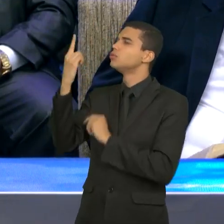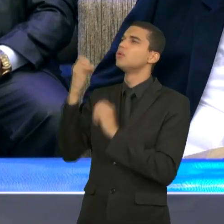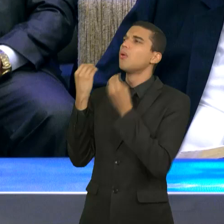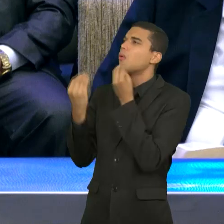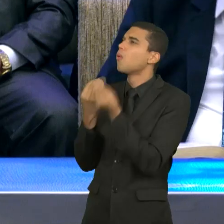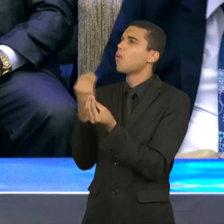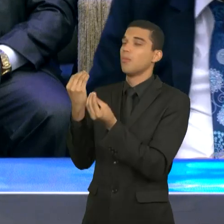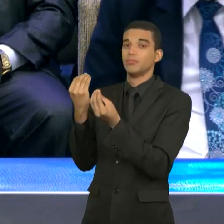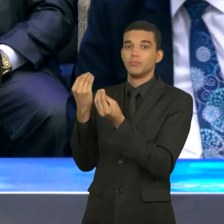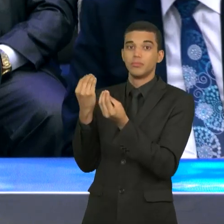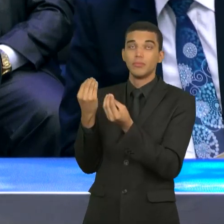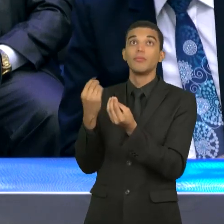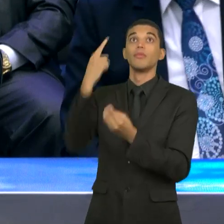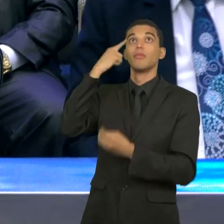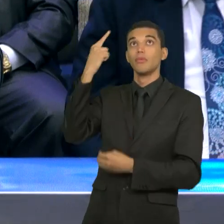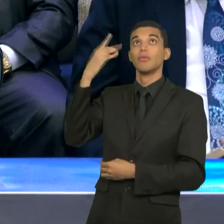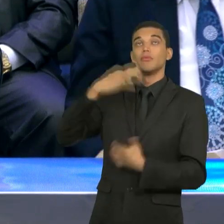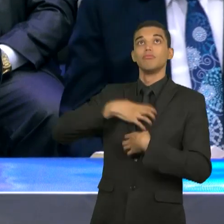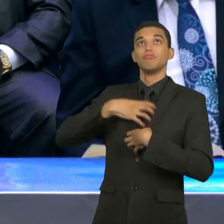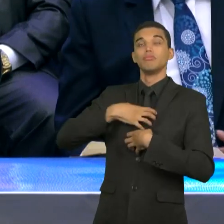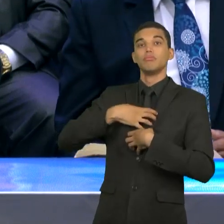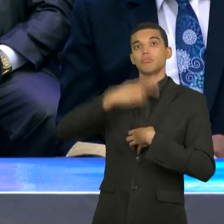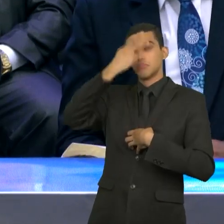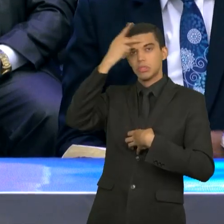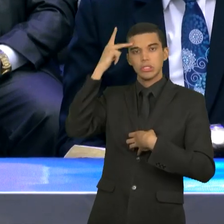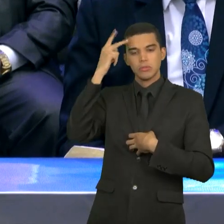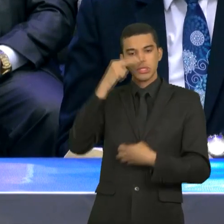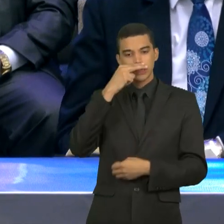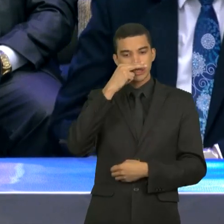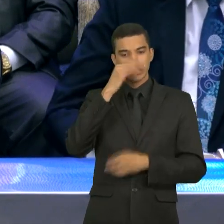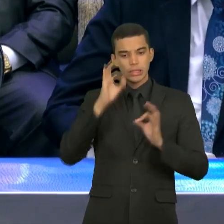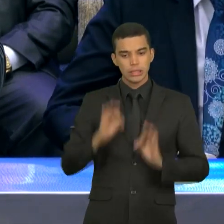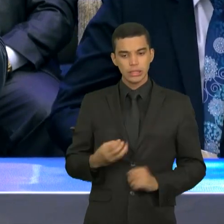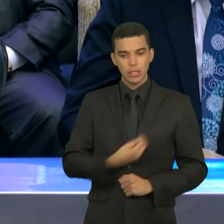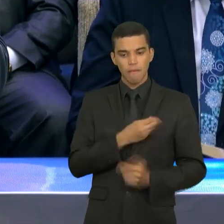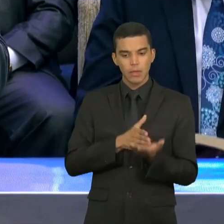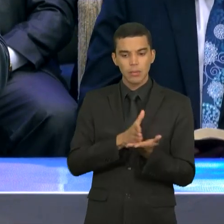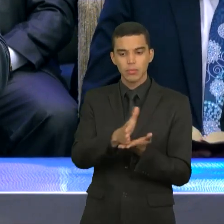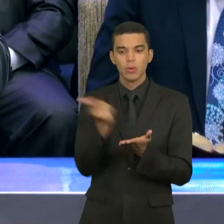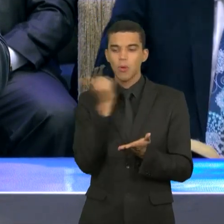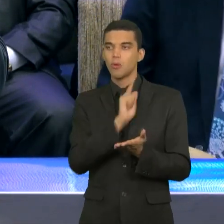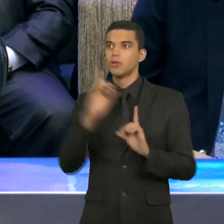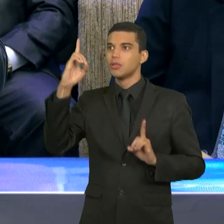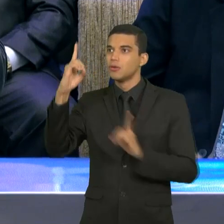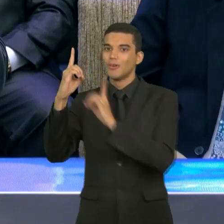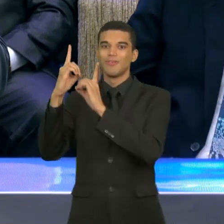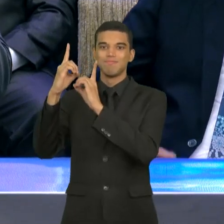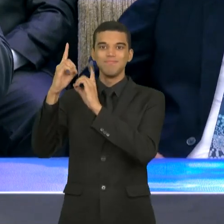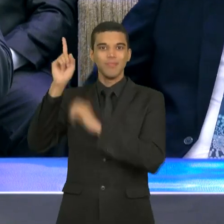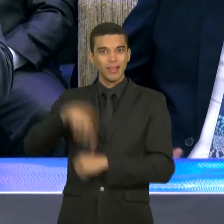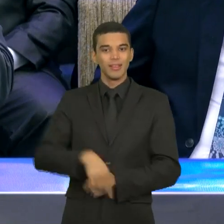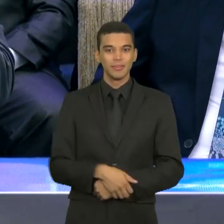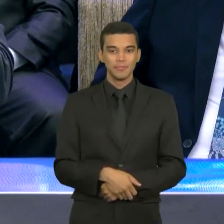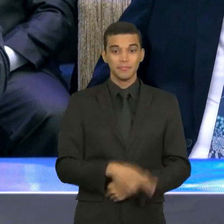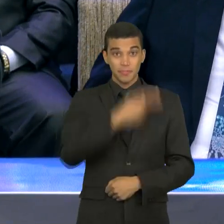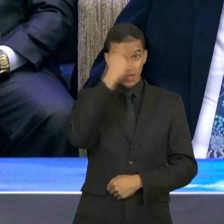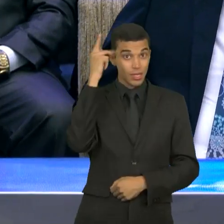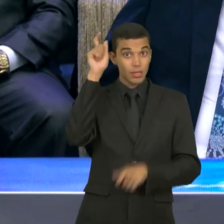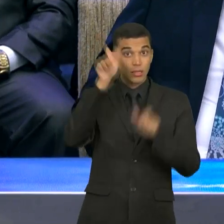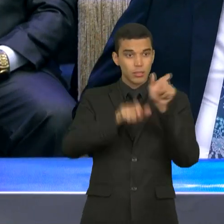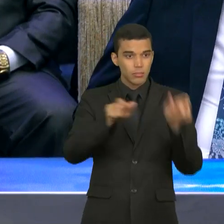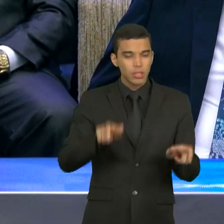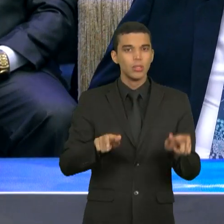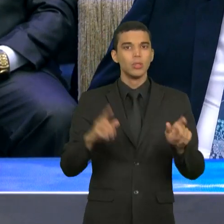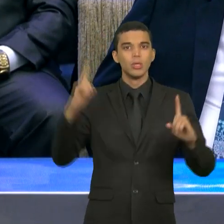que não entrega a sua alma a vaidade os retos de coração os puros de coração são